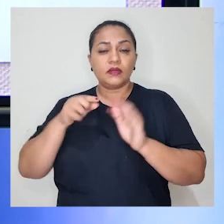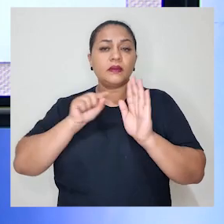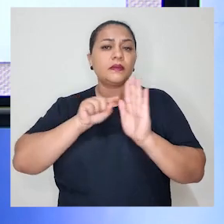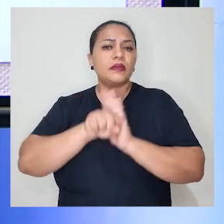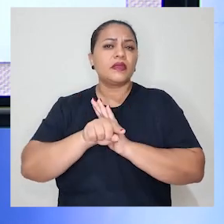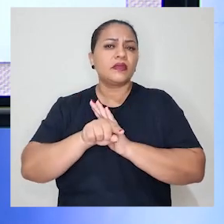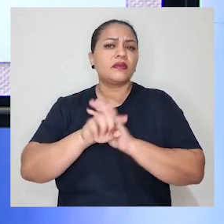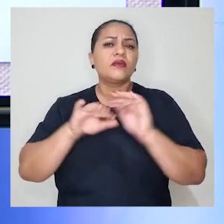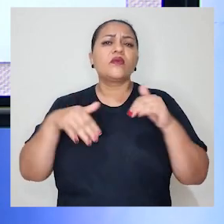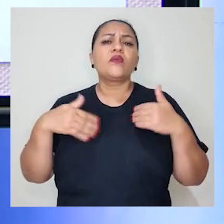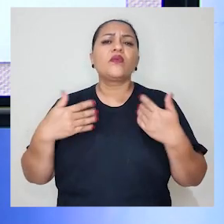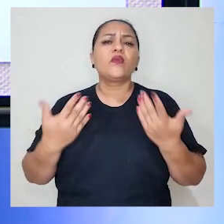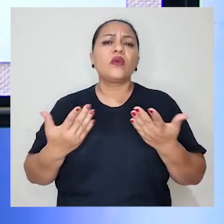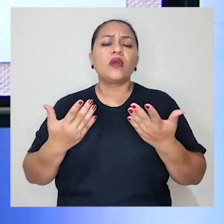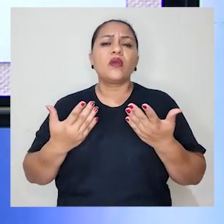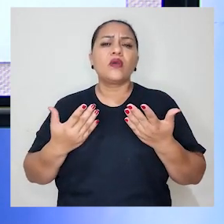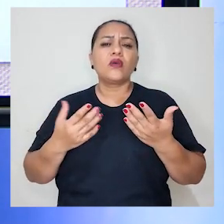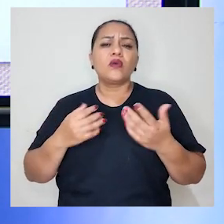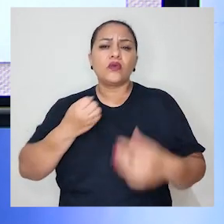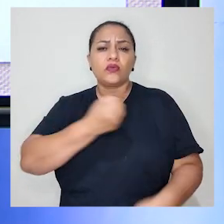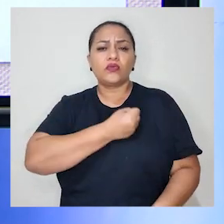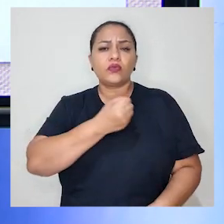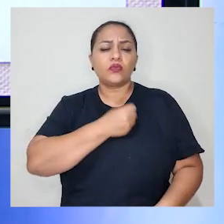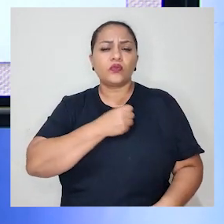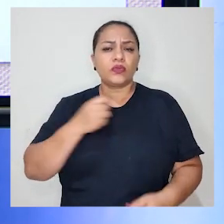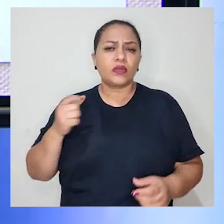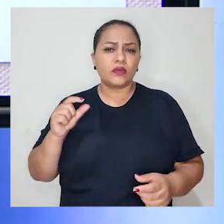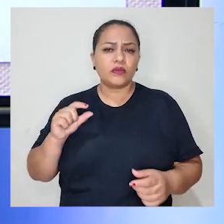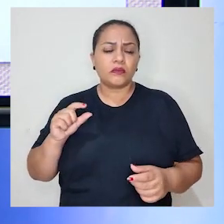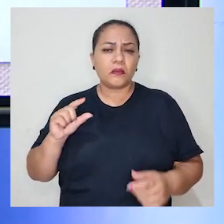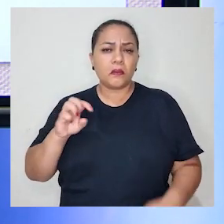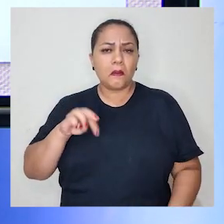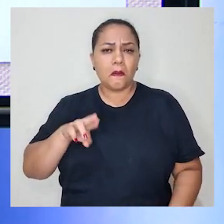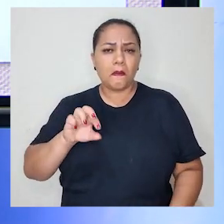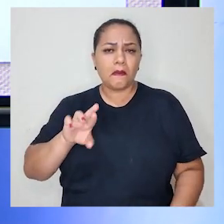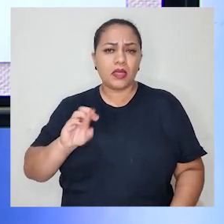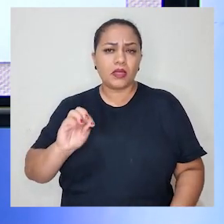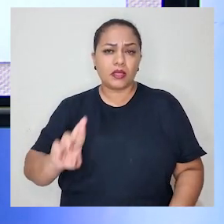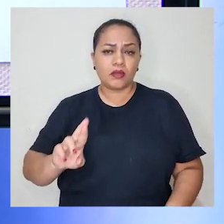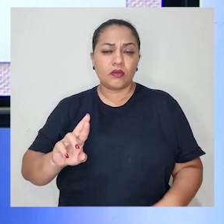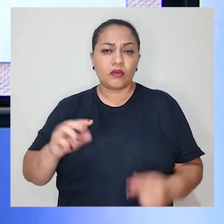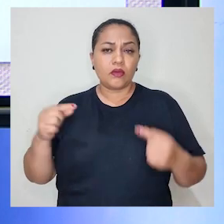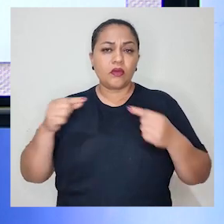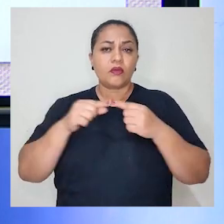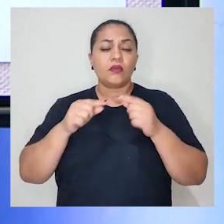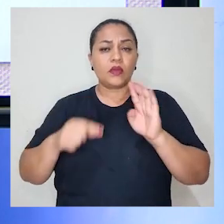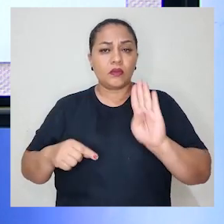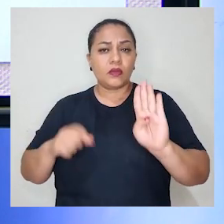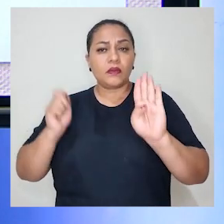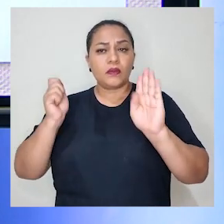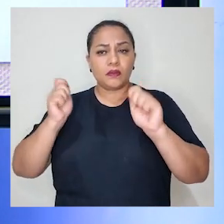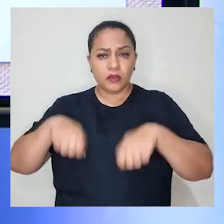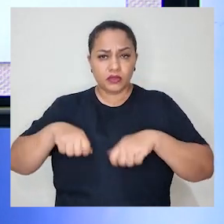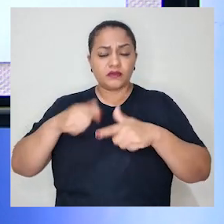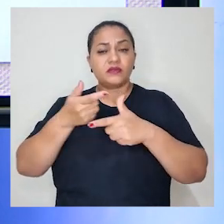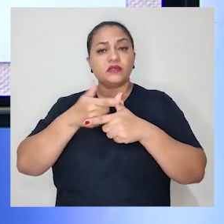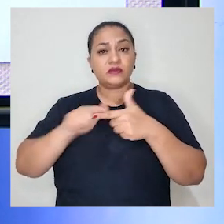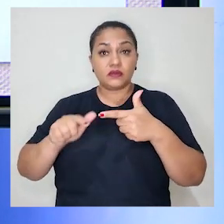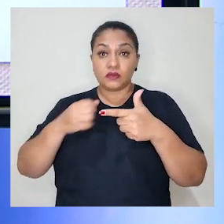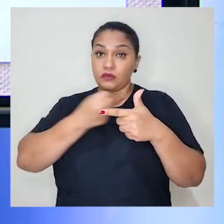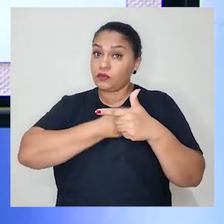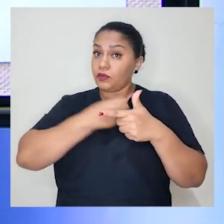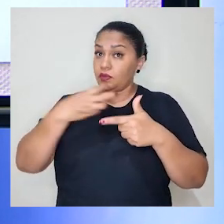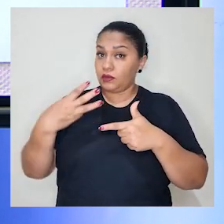questão pergunta qual é o menor número que eu posso atribuir ao B para que isso aqui seja divisível por